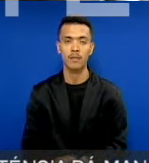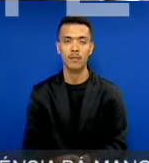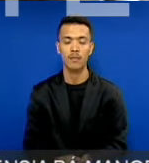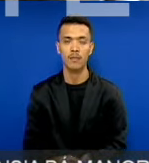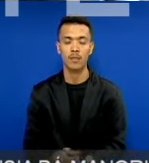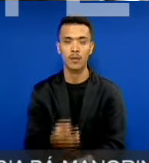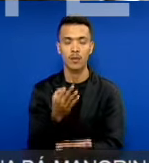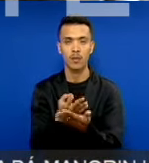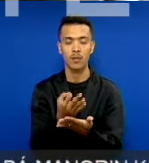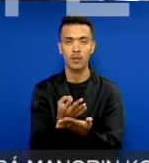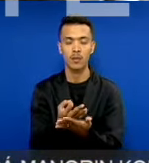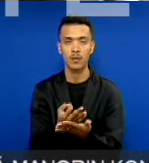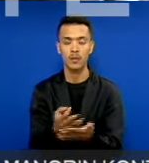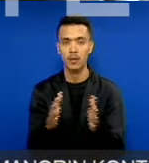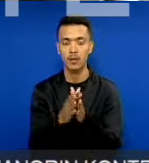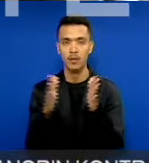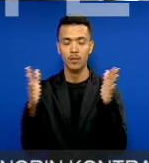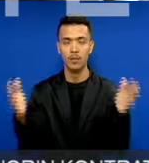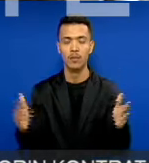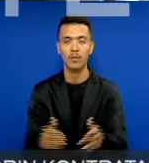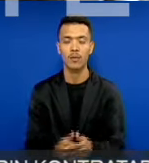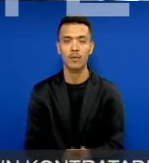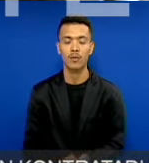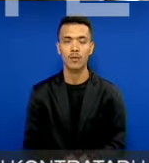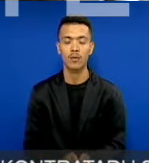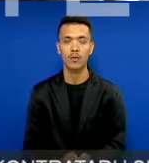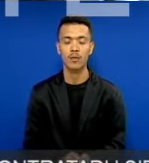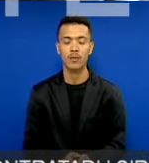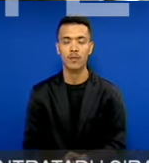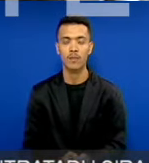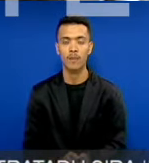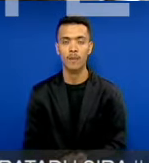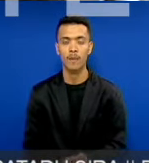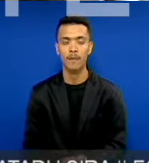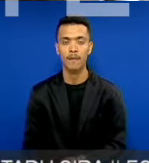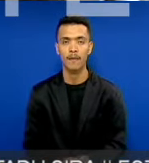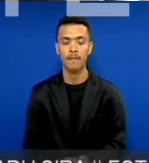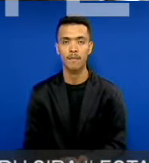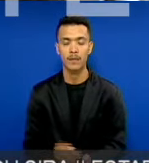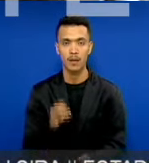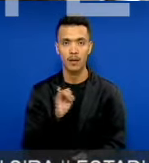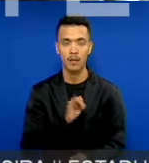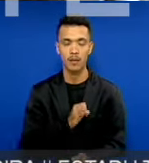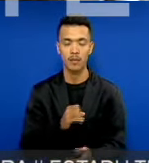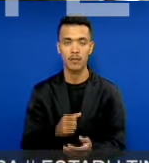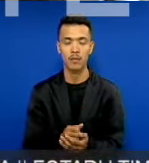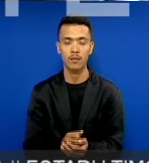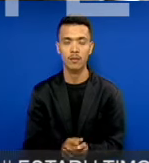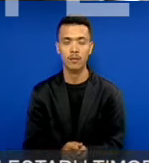mas o são orçamento de ir bem bot lá, bot no resultado lá, né? Há o corro tu, tal e tal e